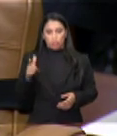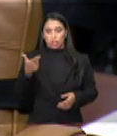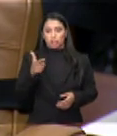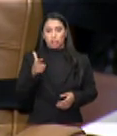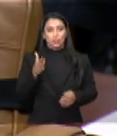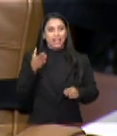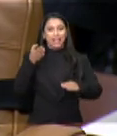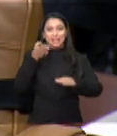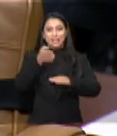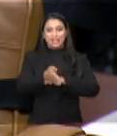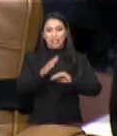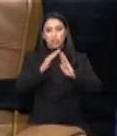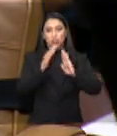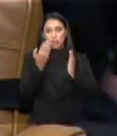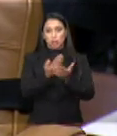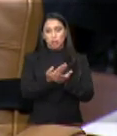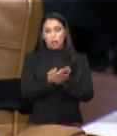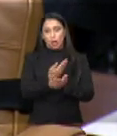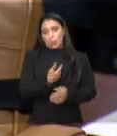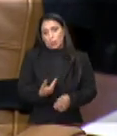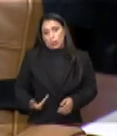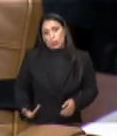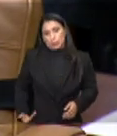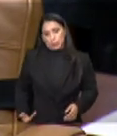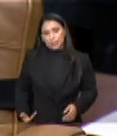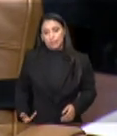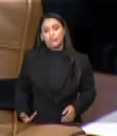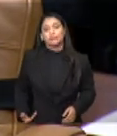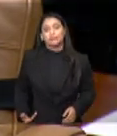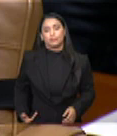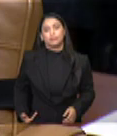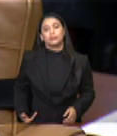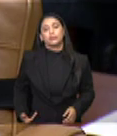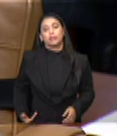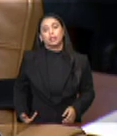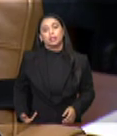pública por parte